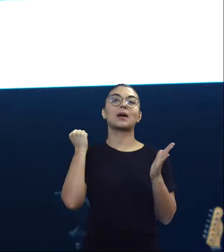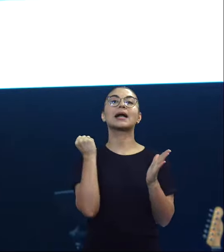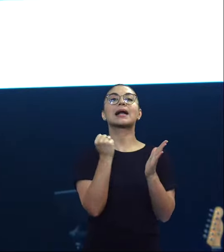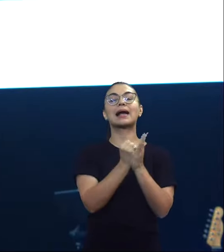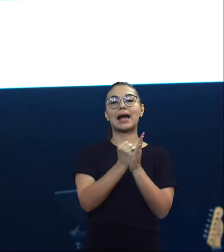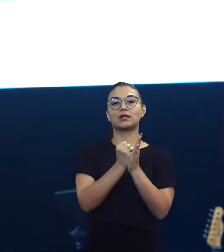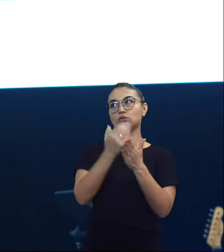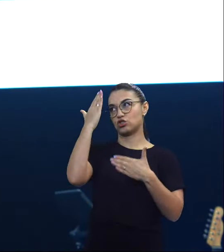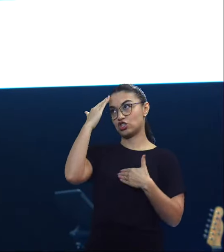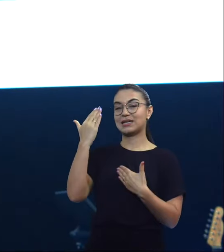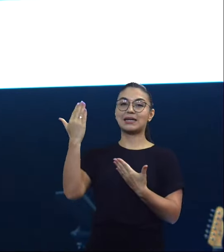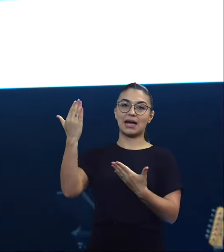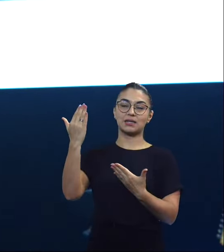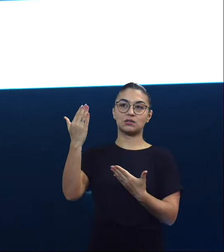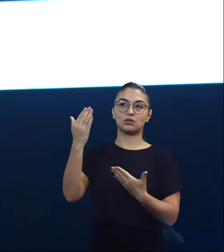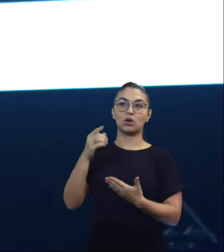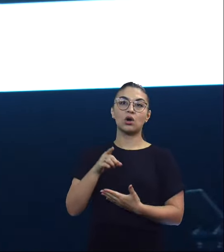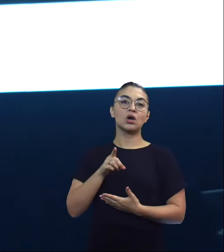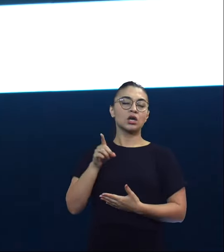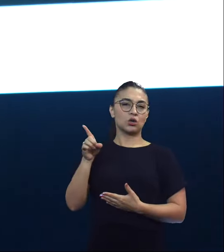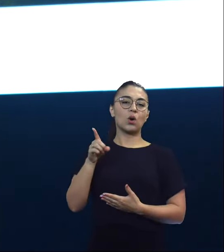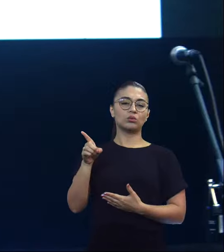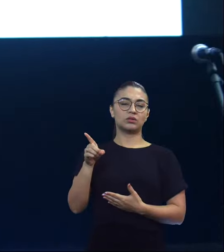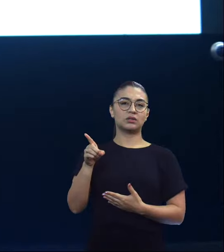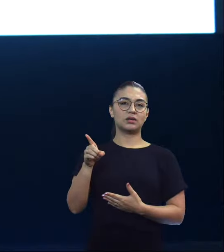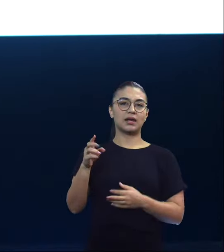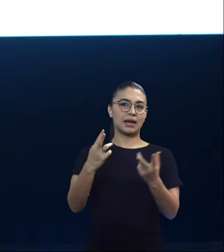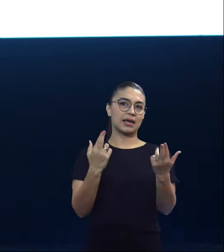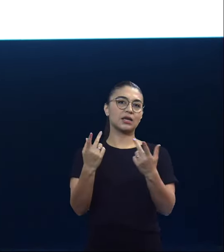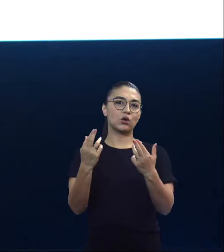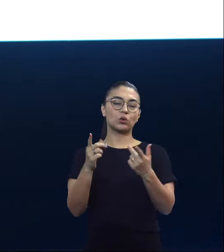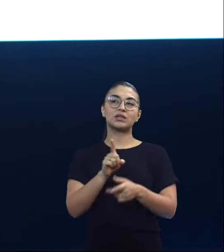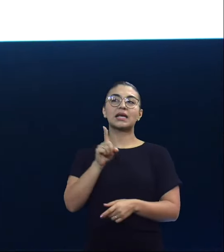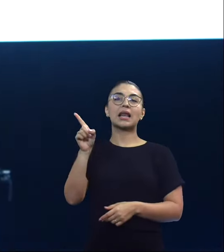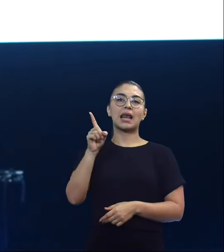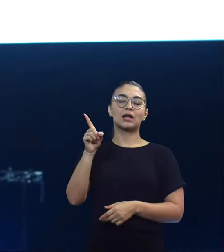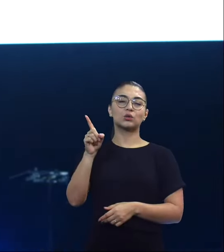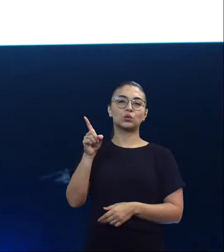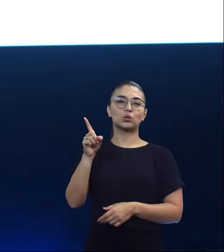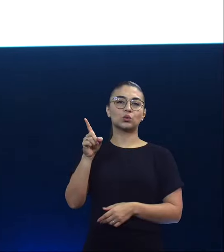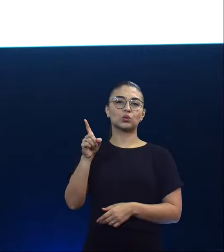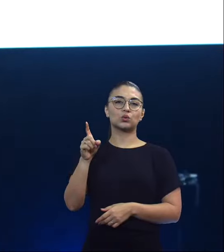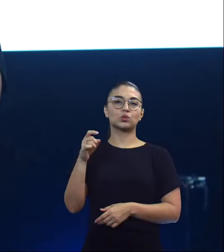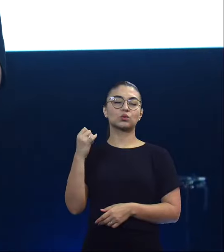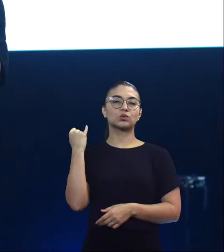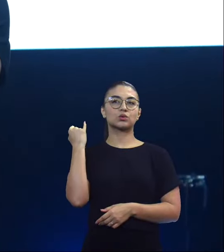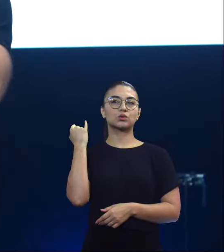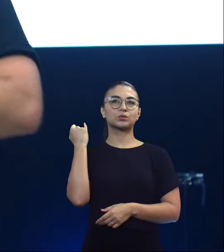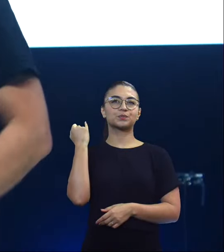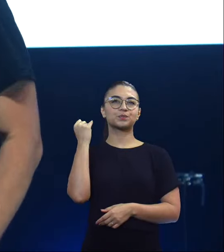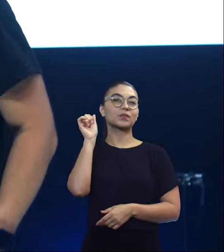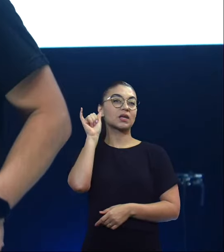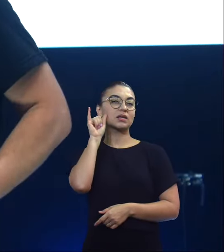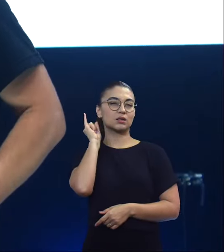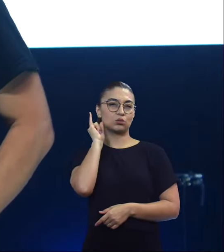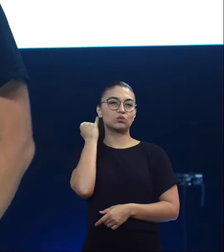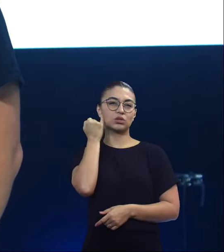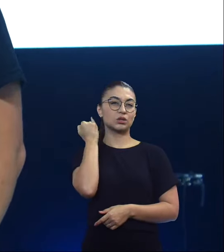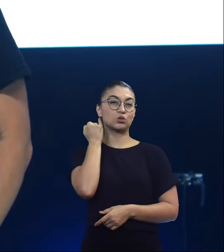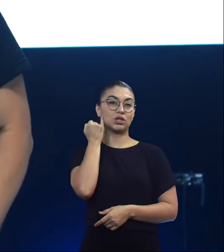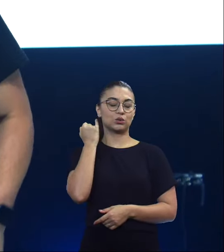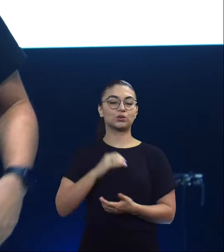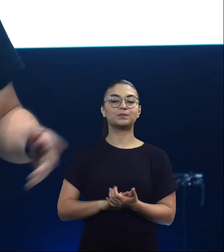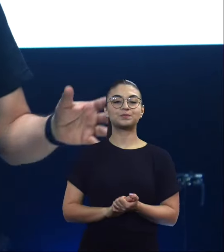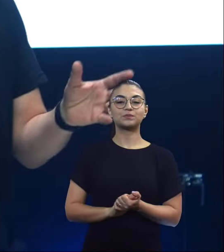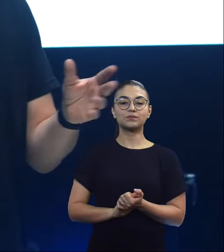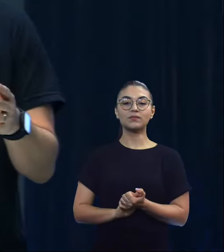graças, como tem ainda no contexto judaico e também nos norte-americanos. Nos norte-americanos, que acabou ficando muito mais famoso por aí